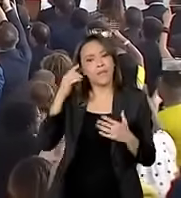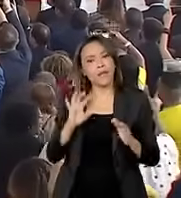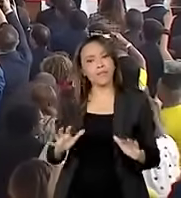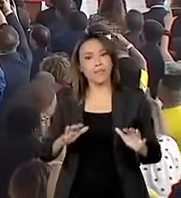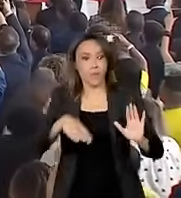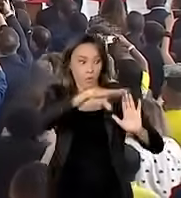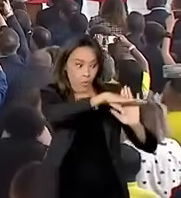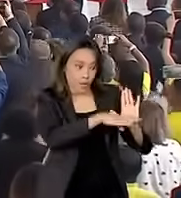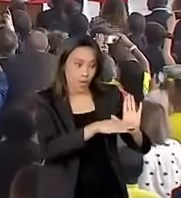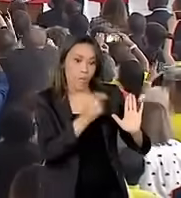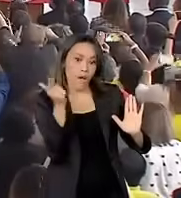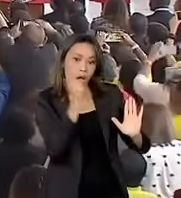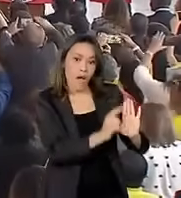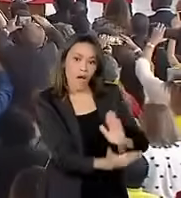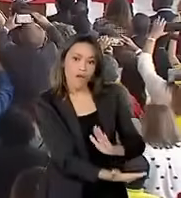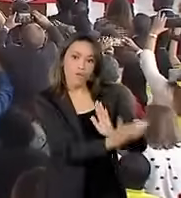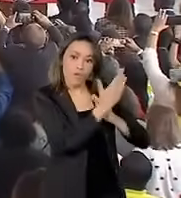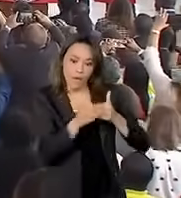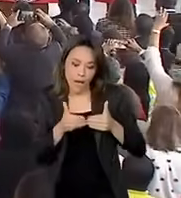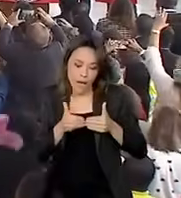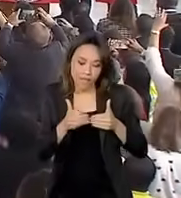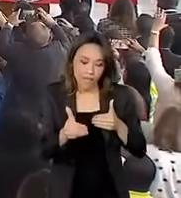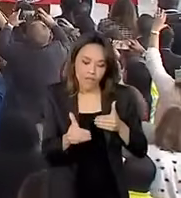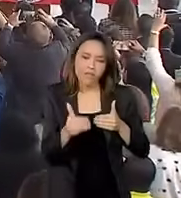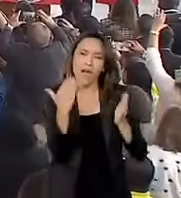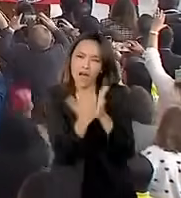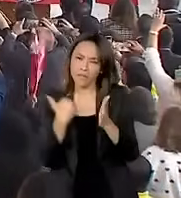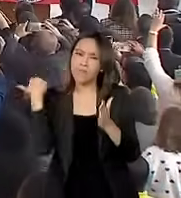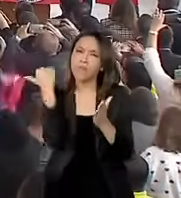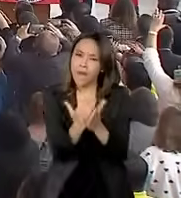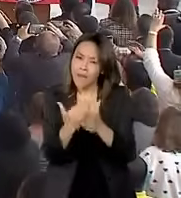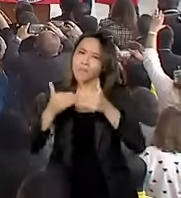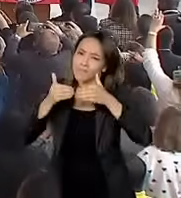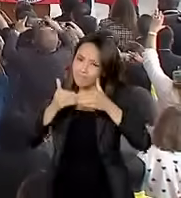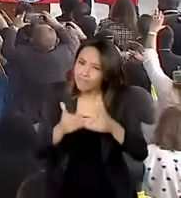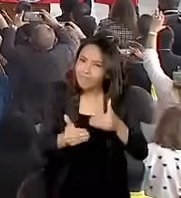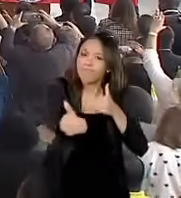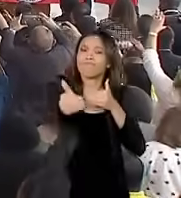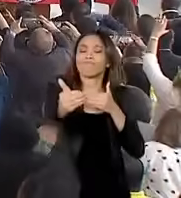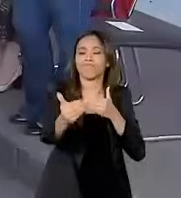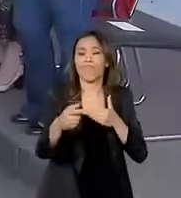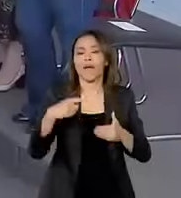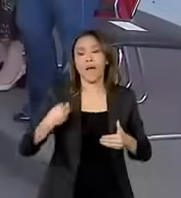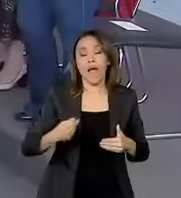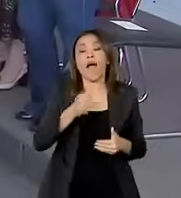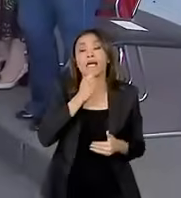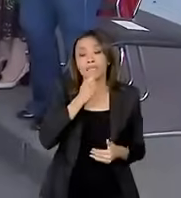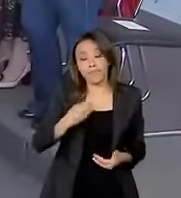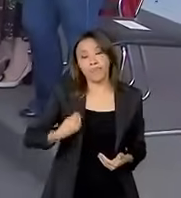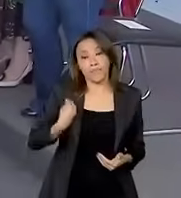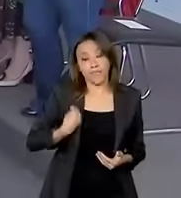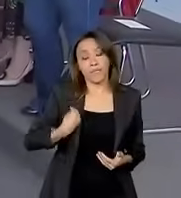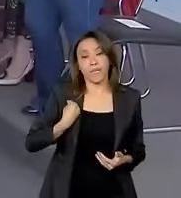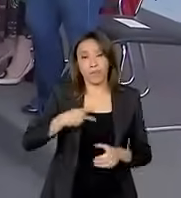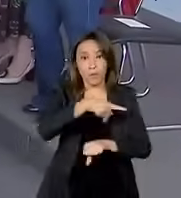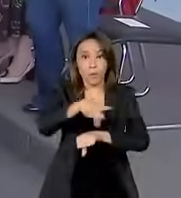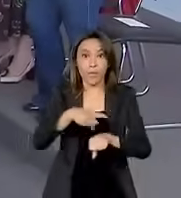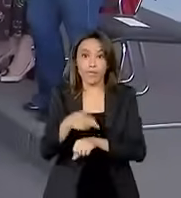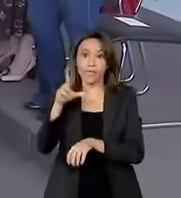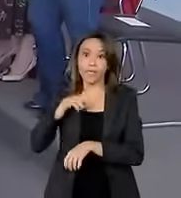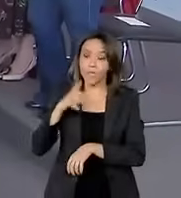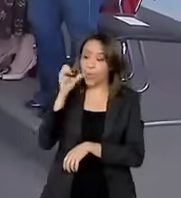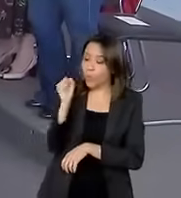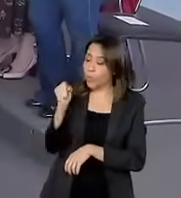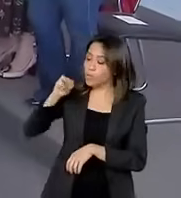trouxe muito avanço, ele precisa trazer ainda mais. Nós vivemos num país, ainda existem 8 milhões de